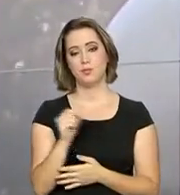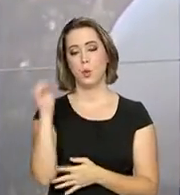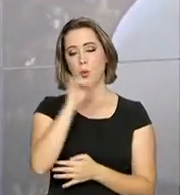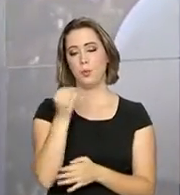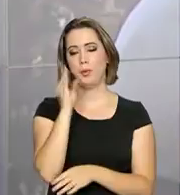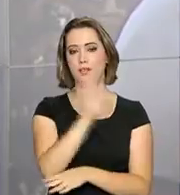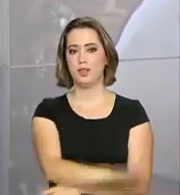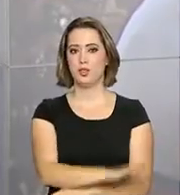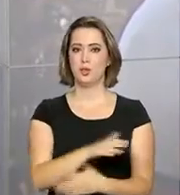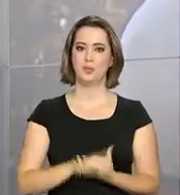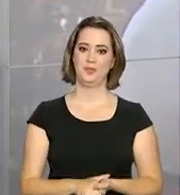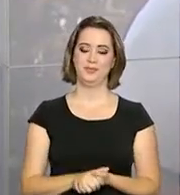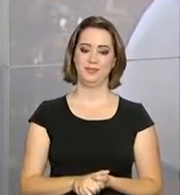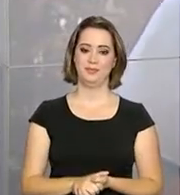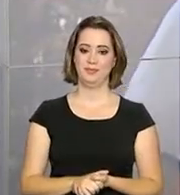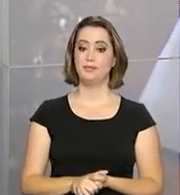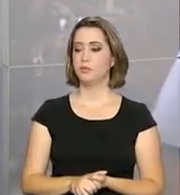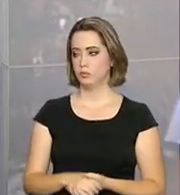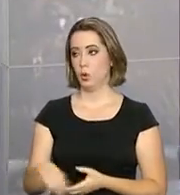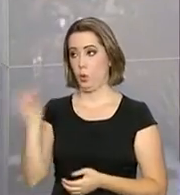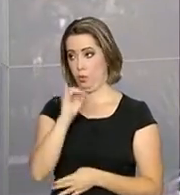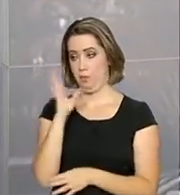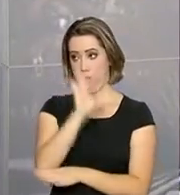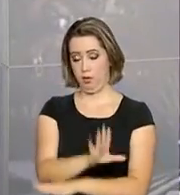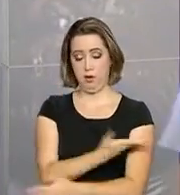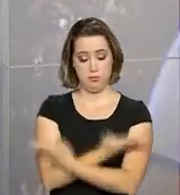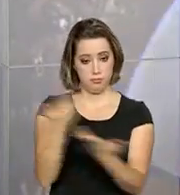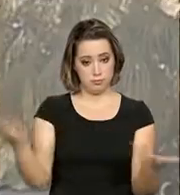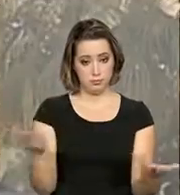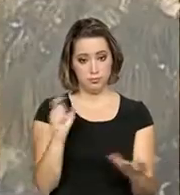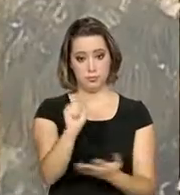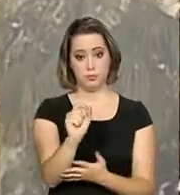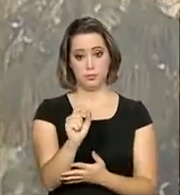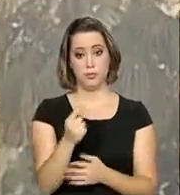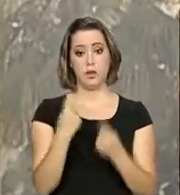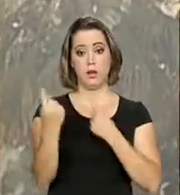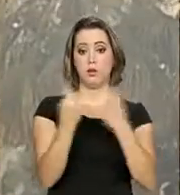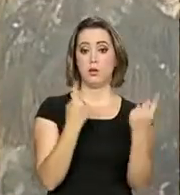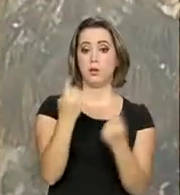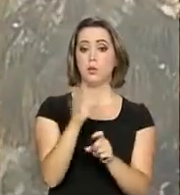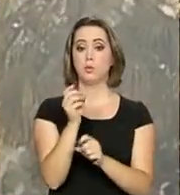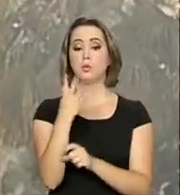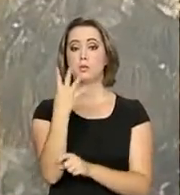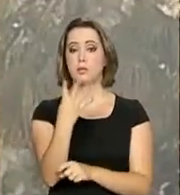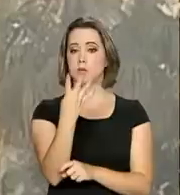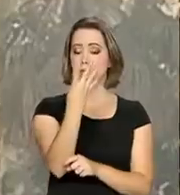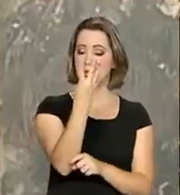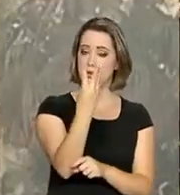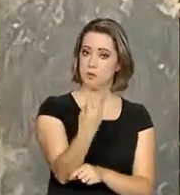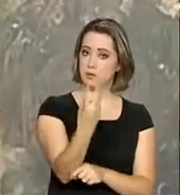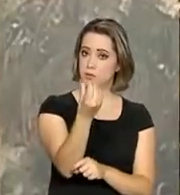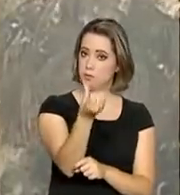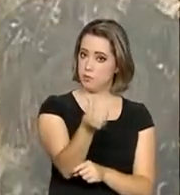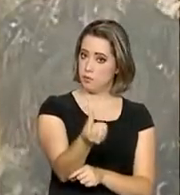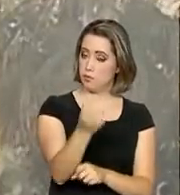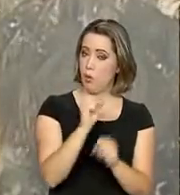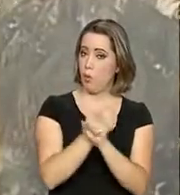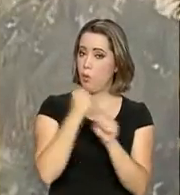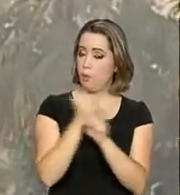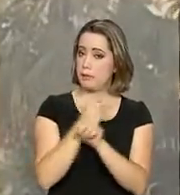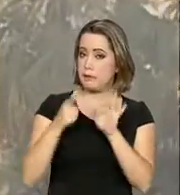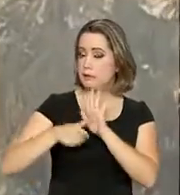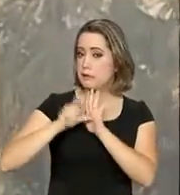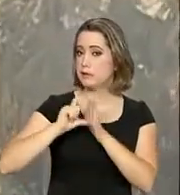boa tarde. Olá, Roberto. Boa tarde a todos. Cada uma dessas 436 obras que